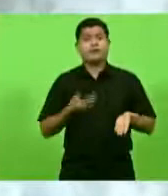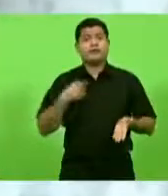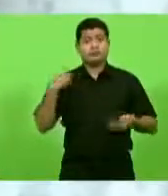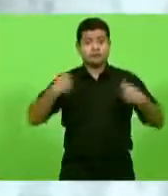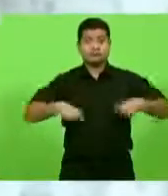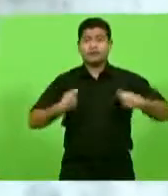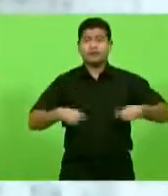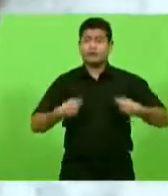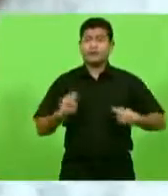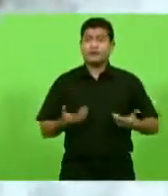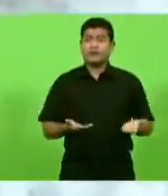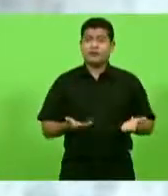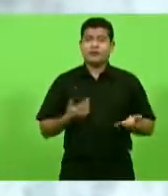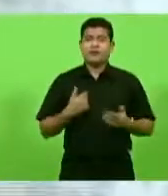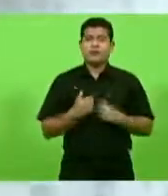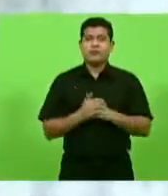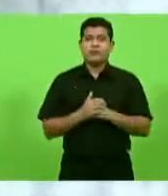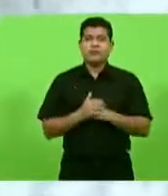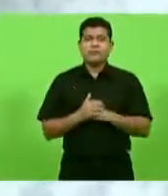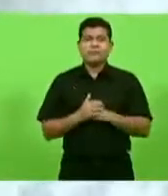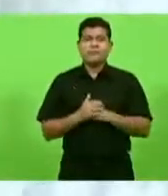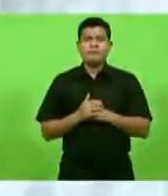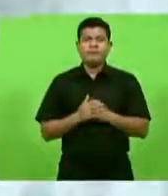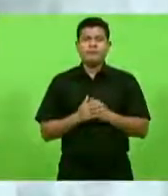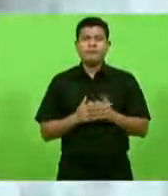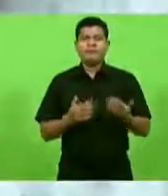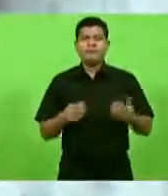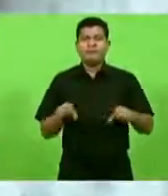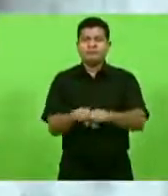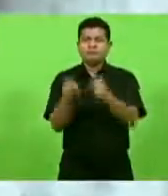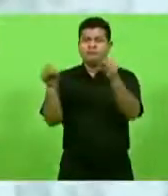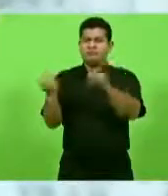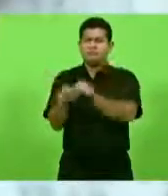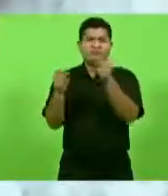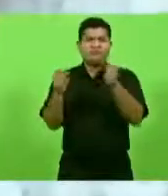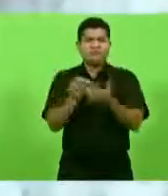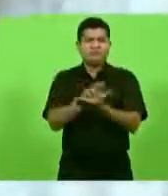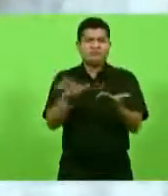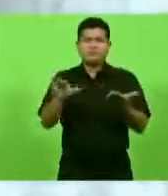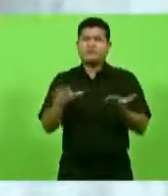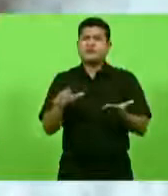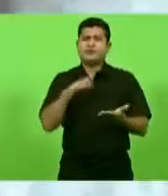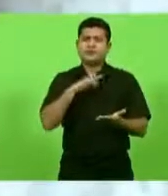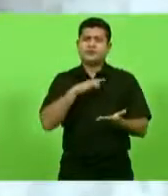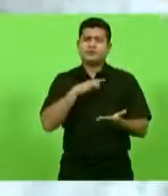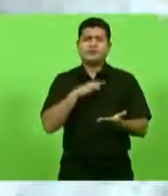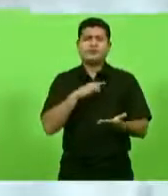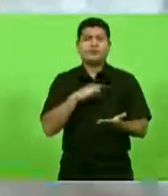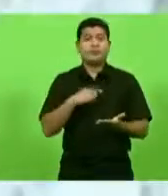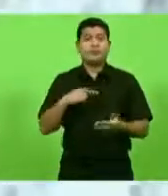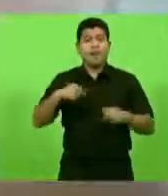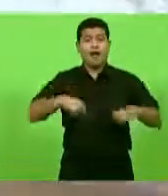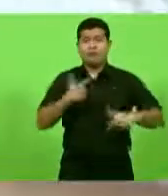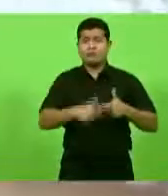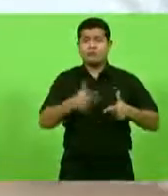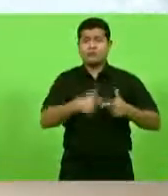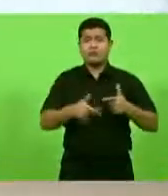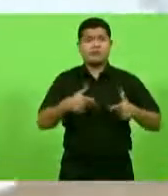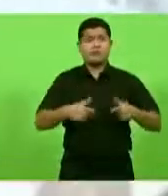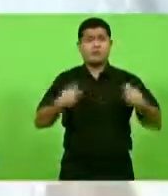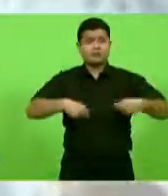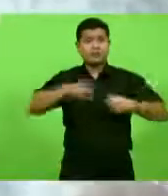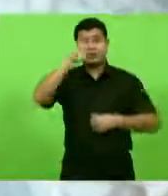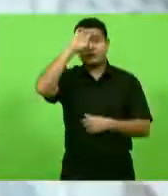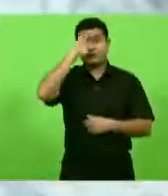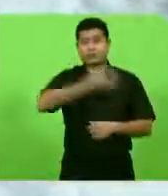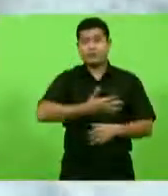cabe bujões e bujões de gás, que arrebentam pneus. Enfim, nós temos muitos problemas a resolver. E agora vamos